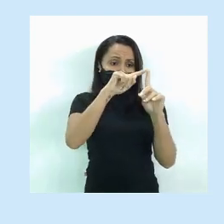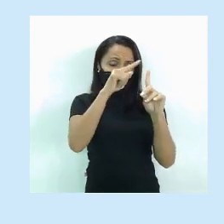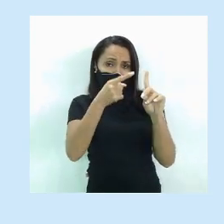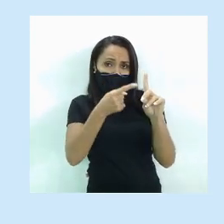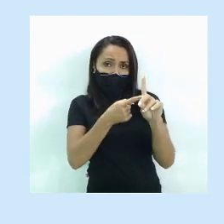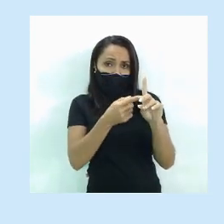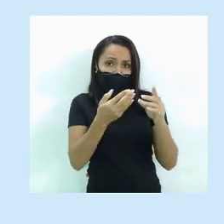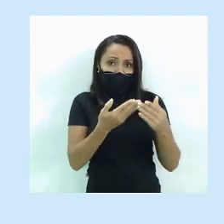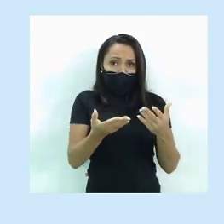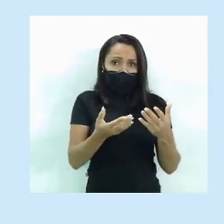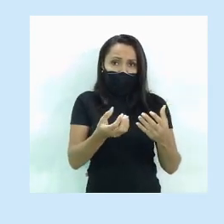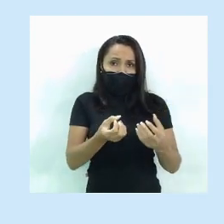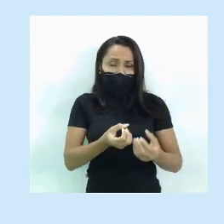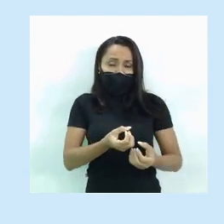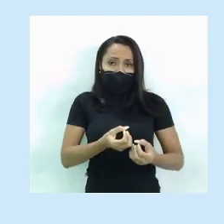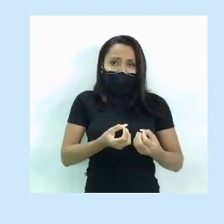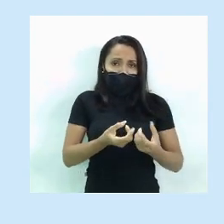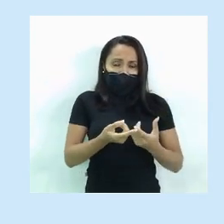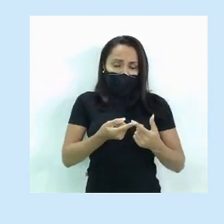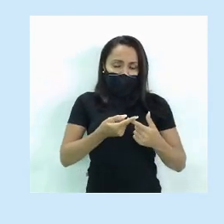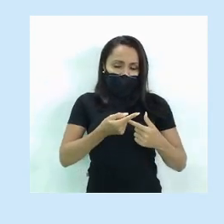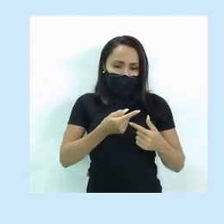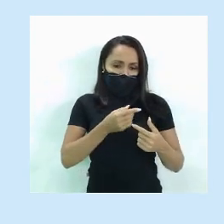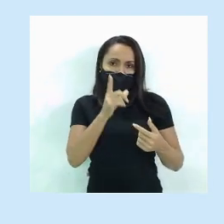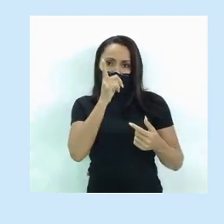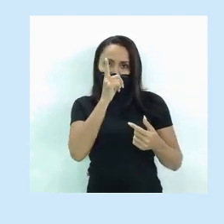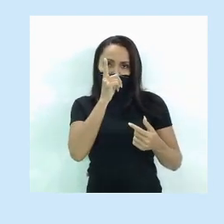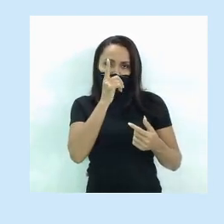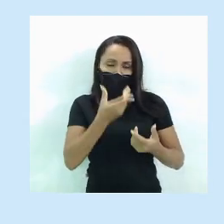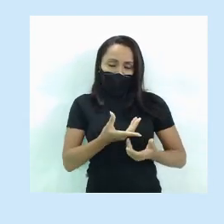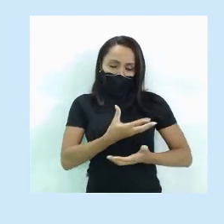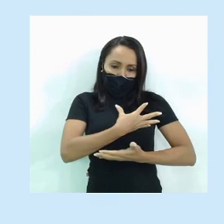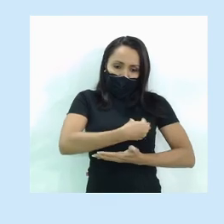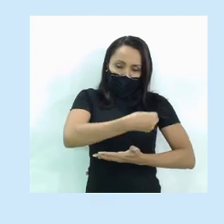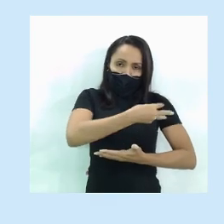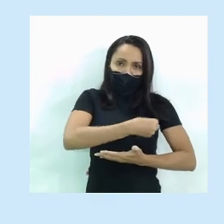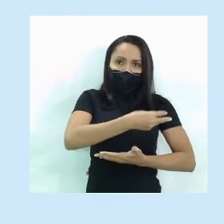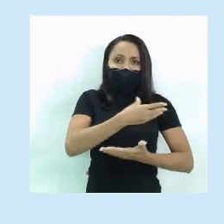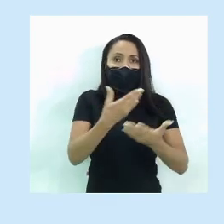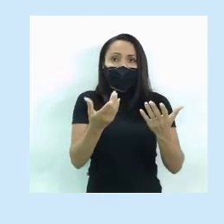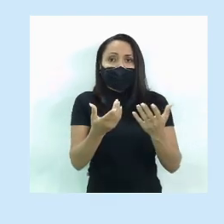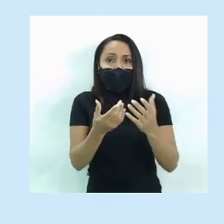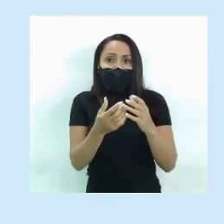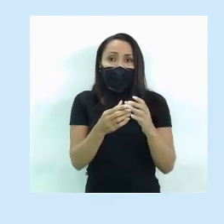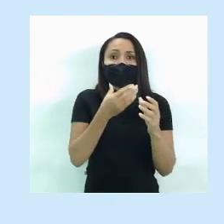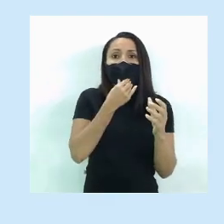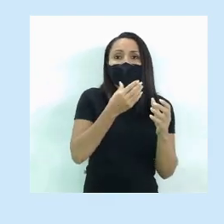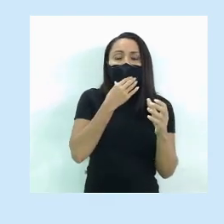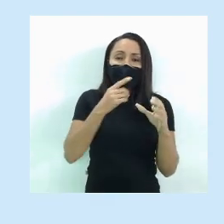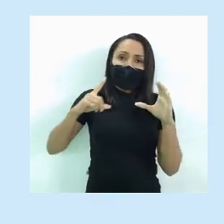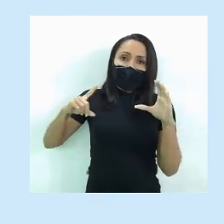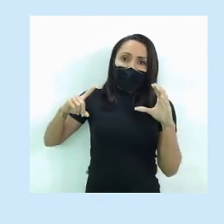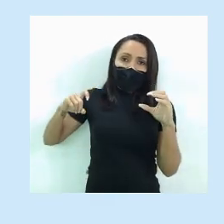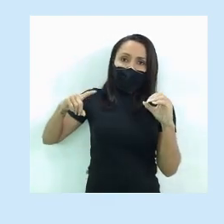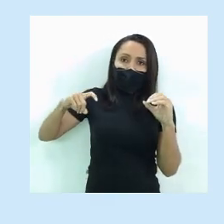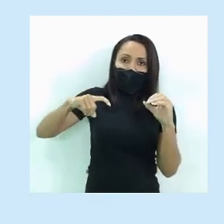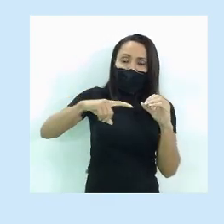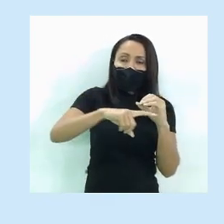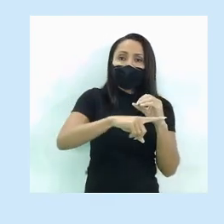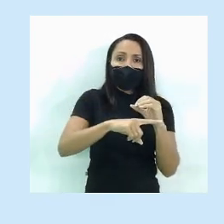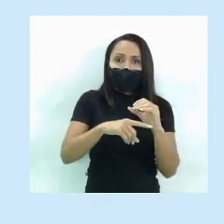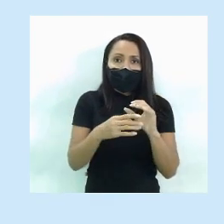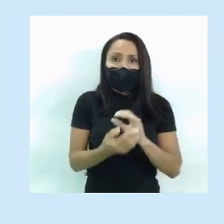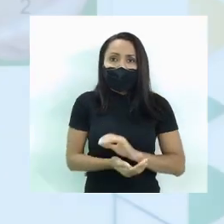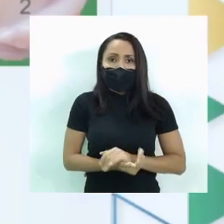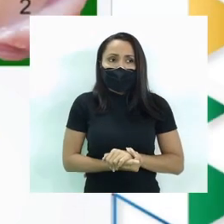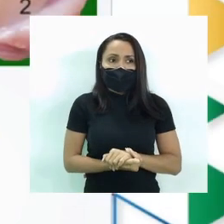Começa a surgir o leite. E no homem, a inclusão da produção de espermatozoides, que é o folículo estimulante, tá certo? Vamos